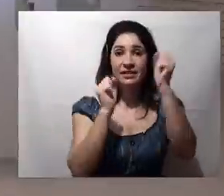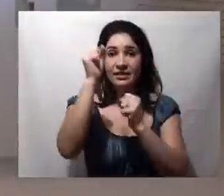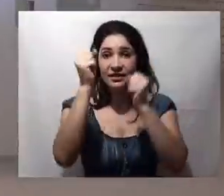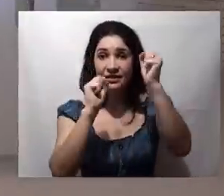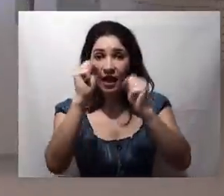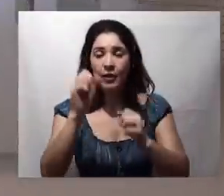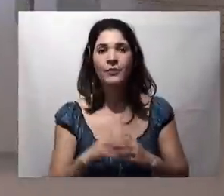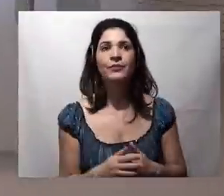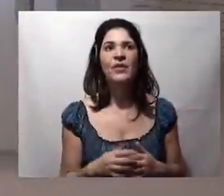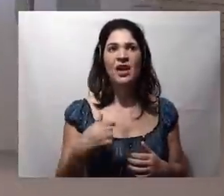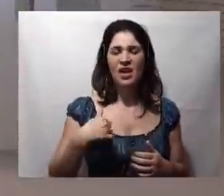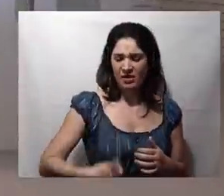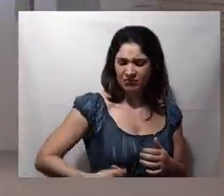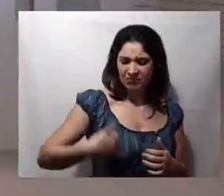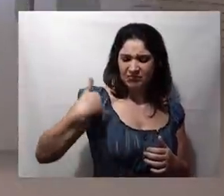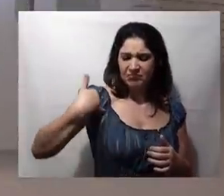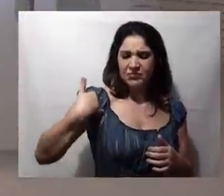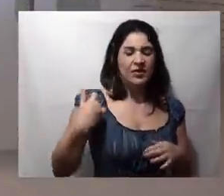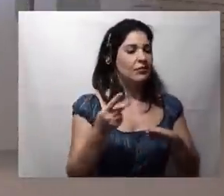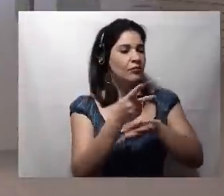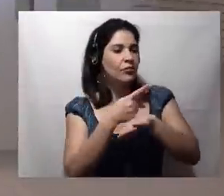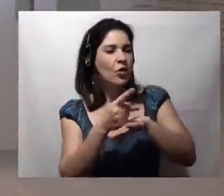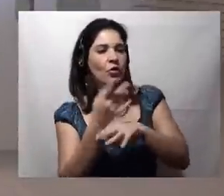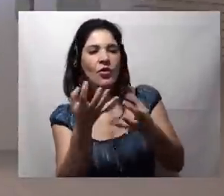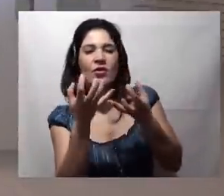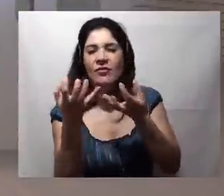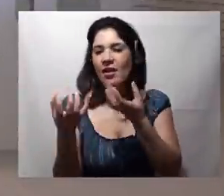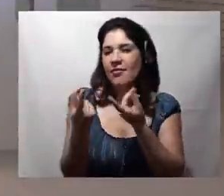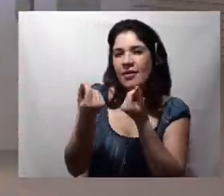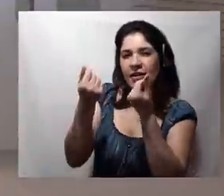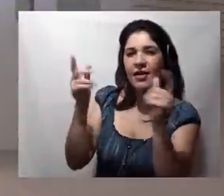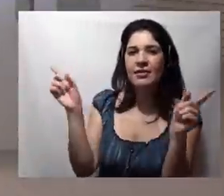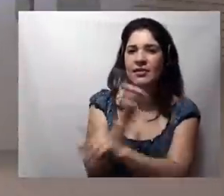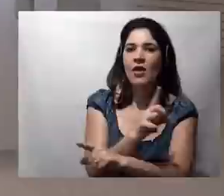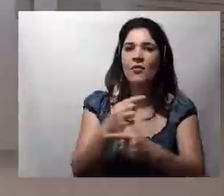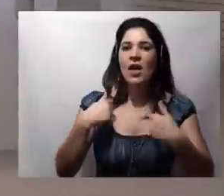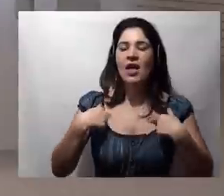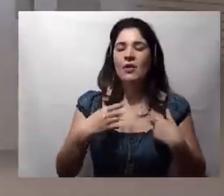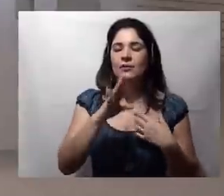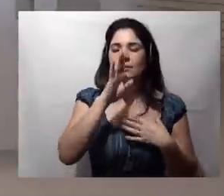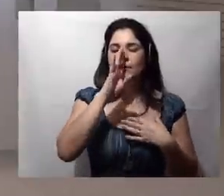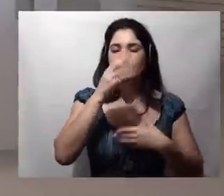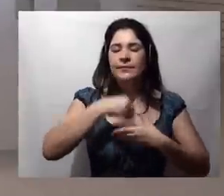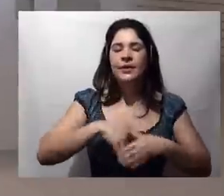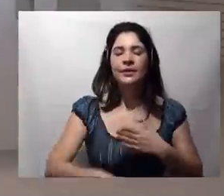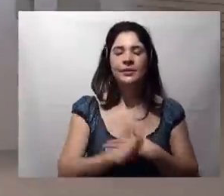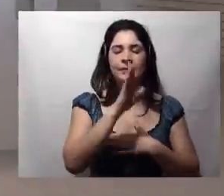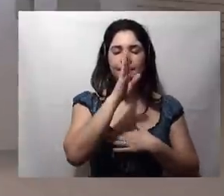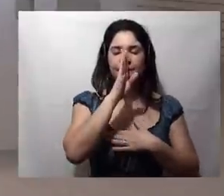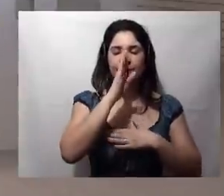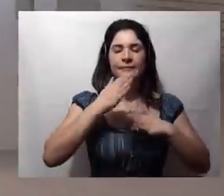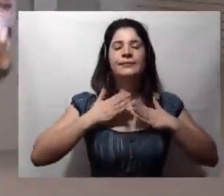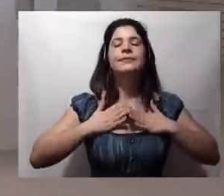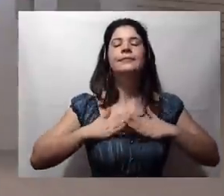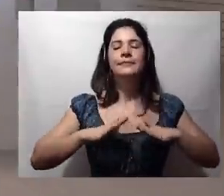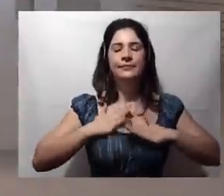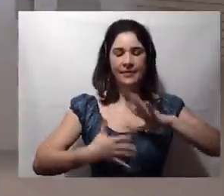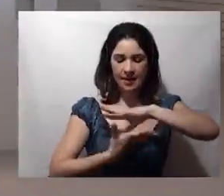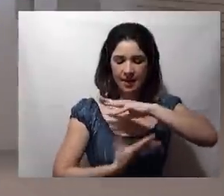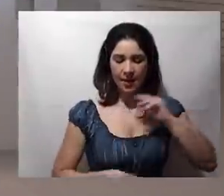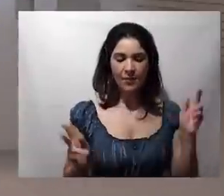meu olhar eu não procuro grandes coisas para mim eu fiz calar e sossegar a minha alma como uma criança